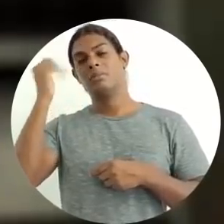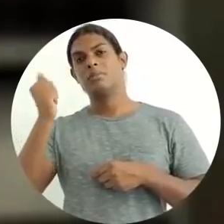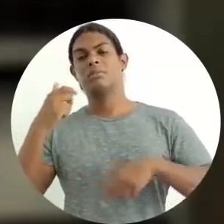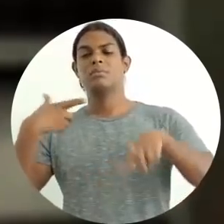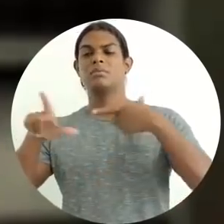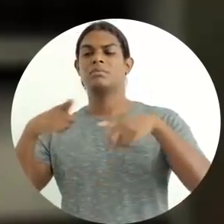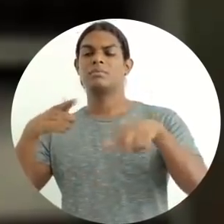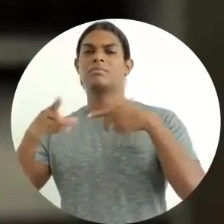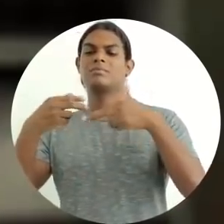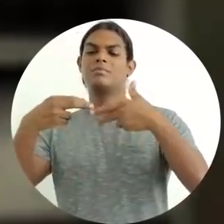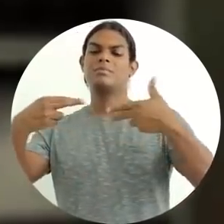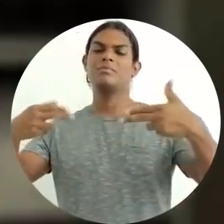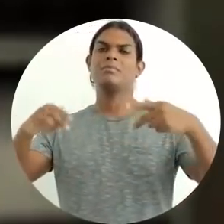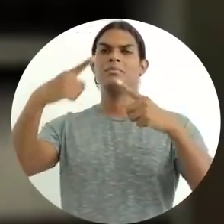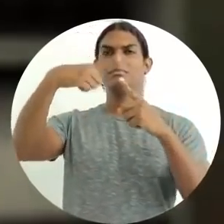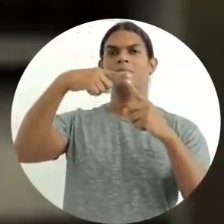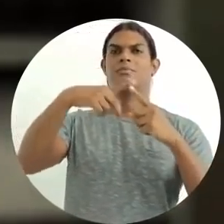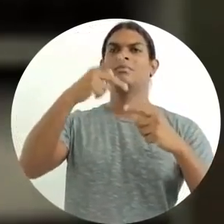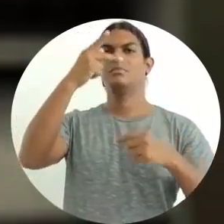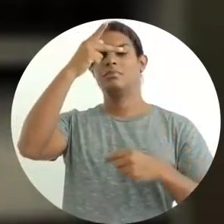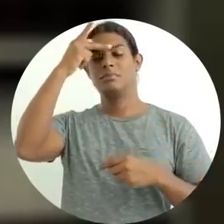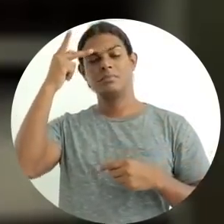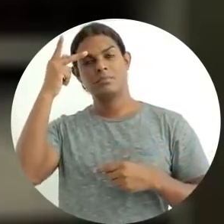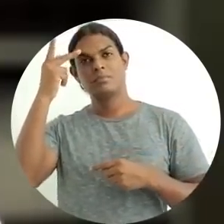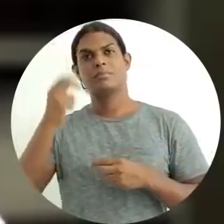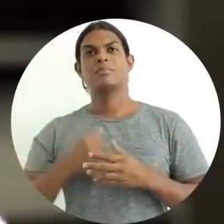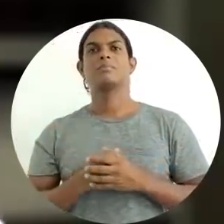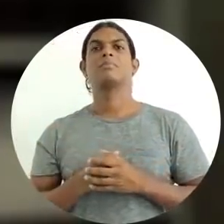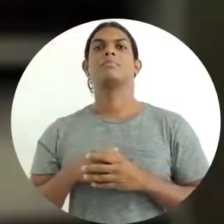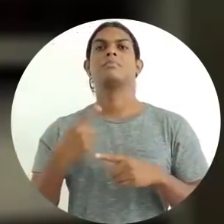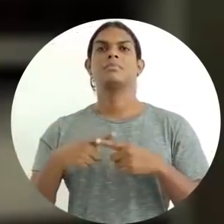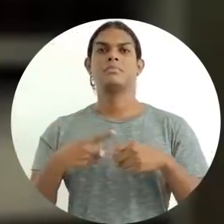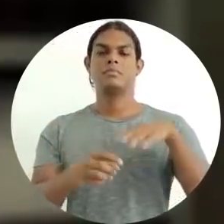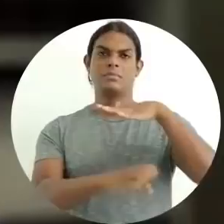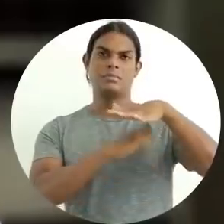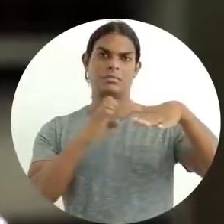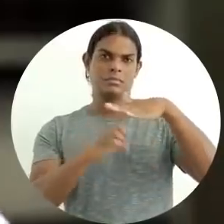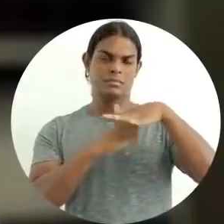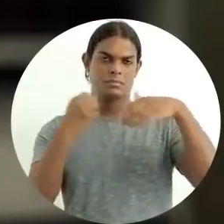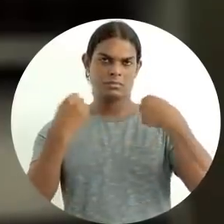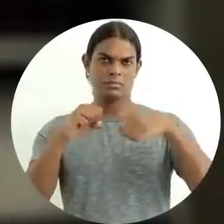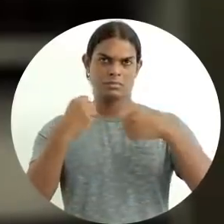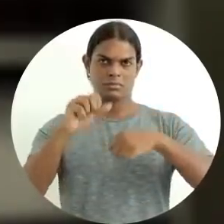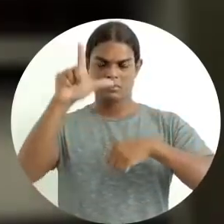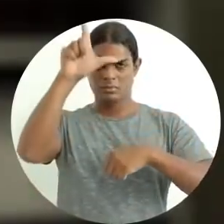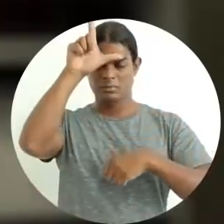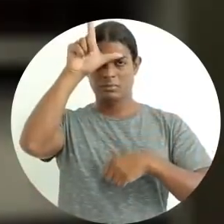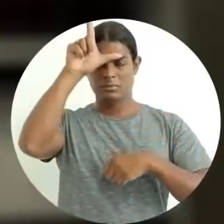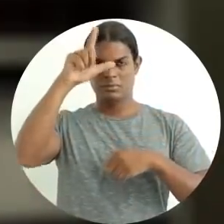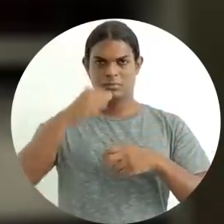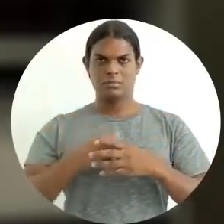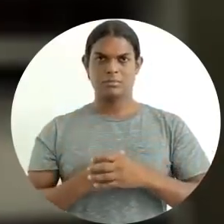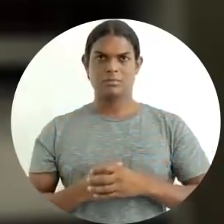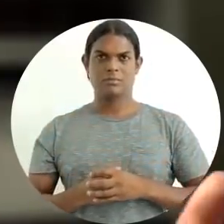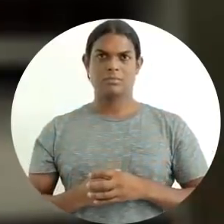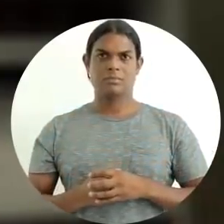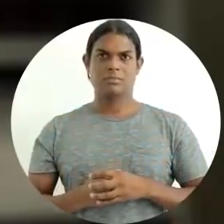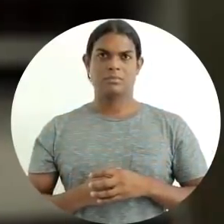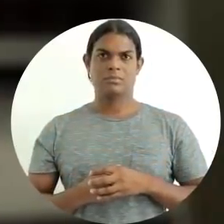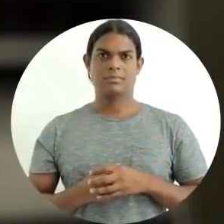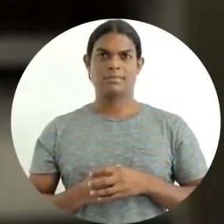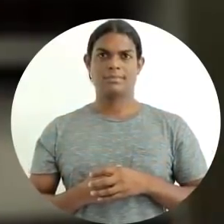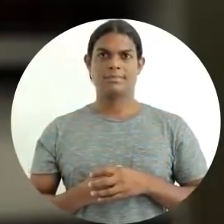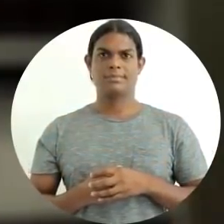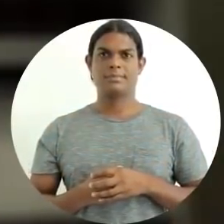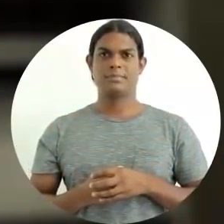pessoa que compõem a sua equipe. E por que as organizações precisam de líderes? elas